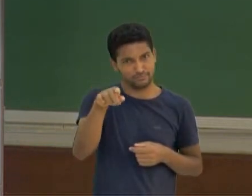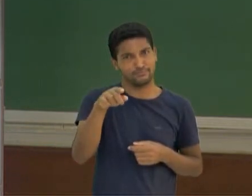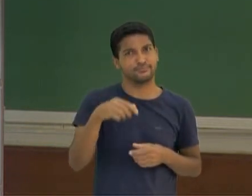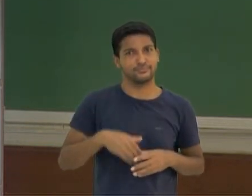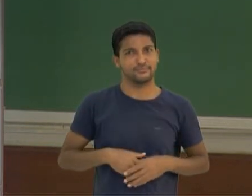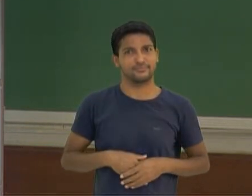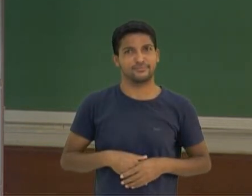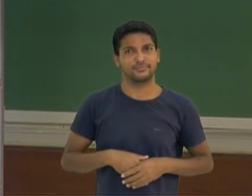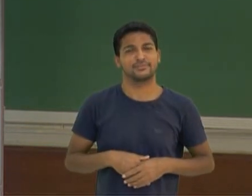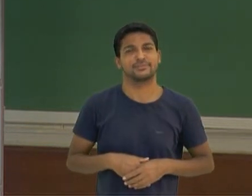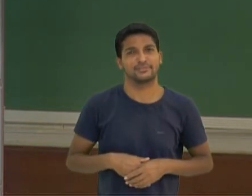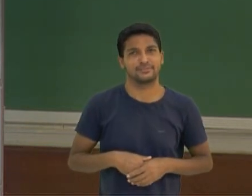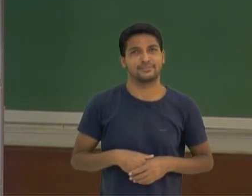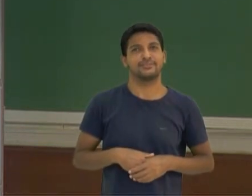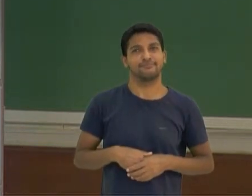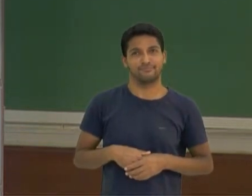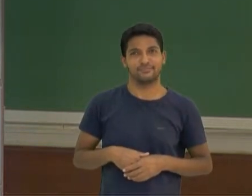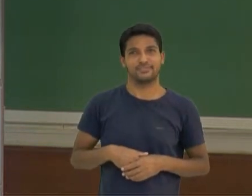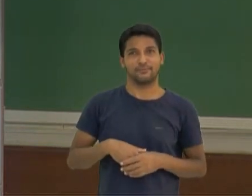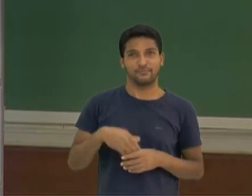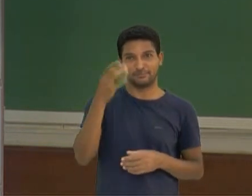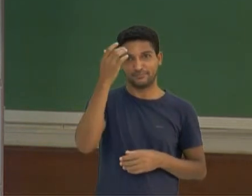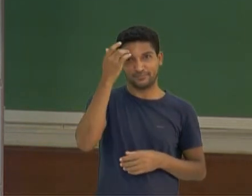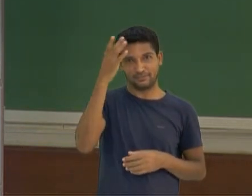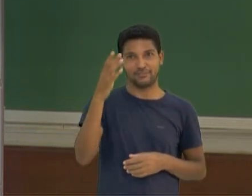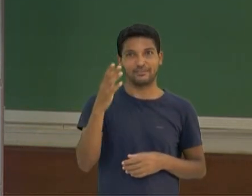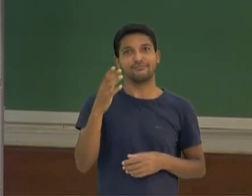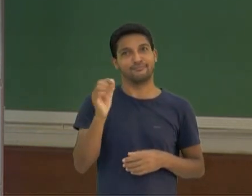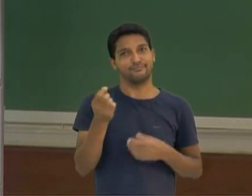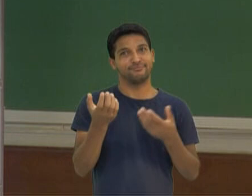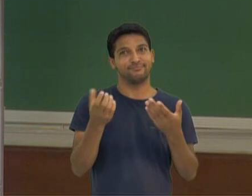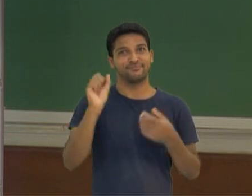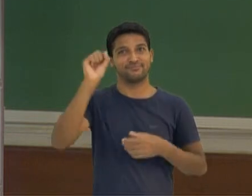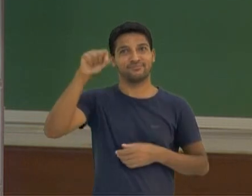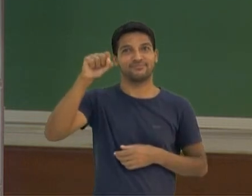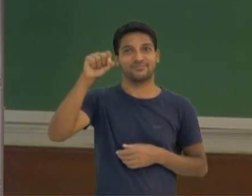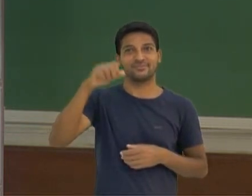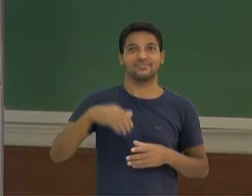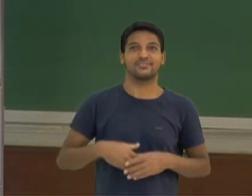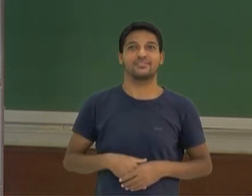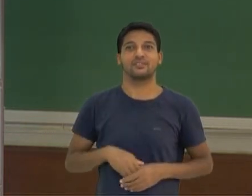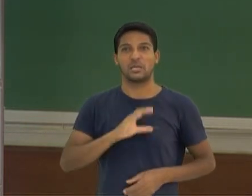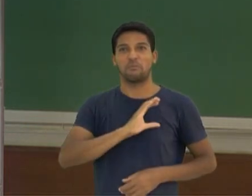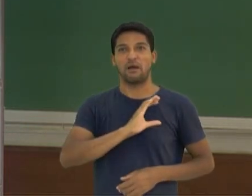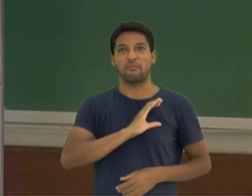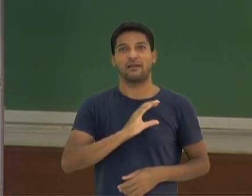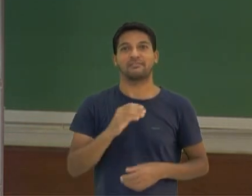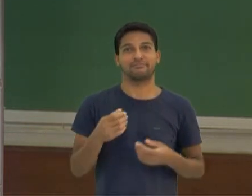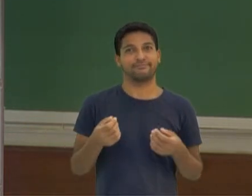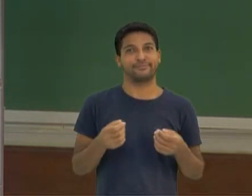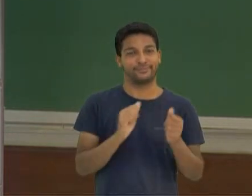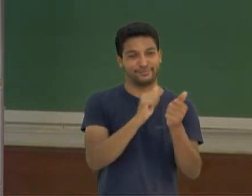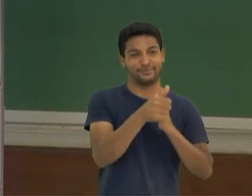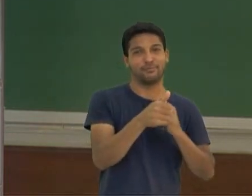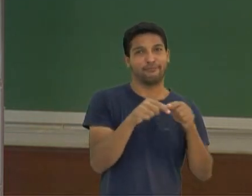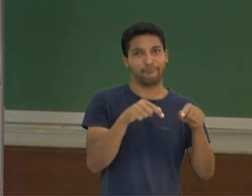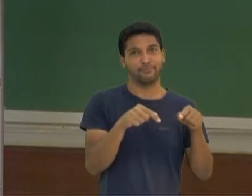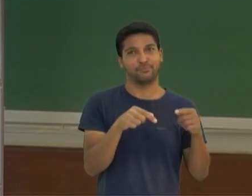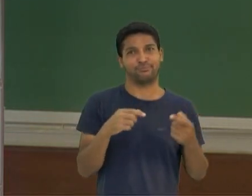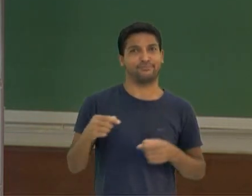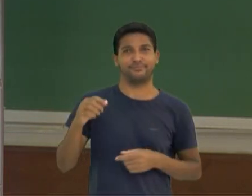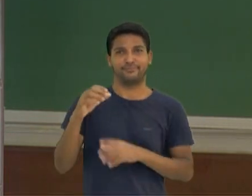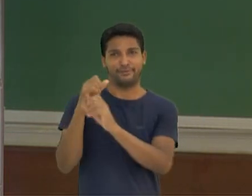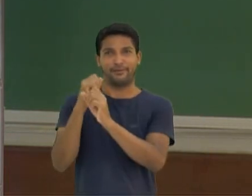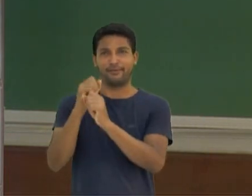fácil ganhar do coxa, né, cara? Hein? Tá mais fácil de subir para a Série A do que o Paraná, né, bicho? Vamos